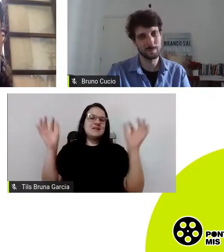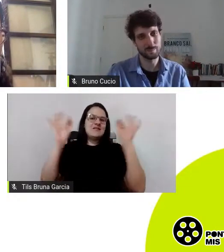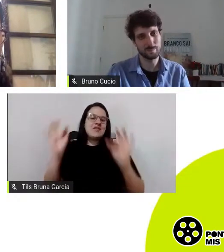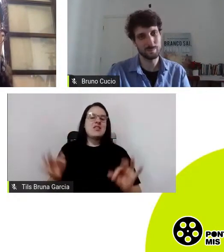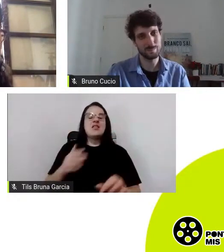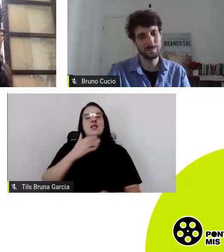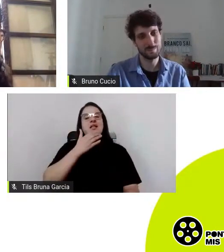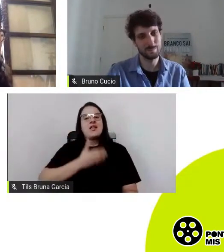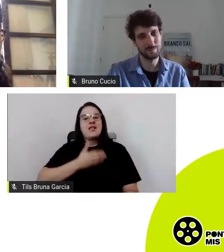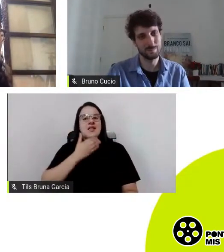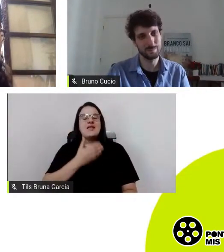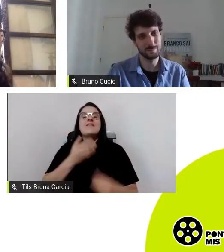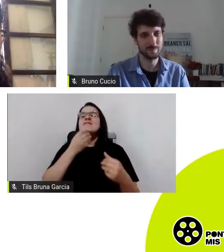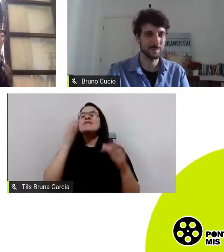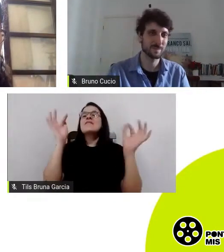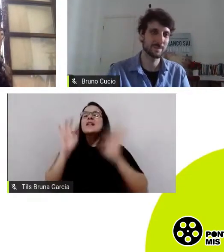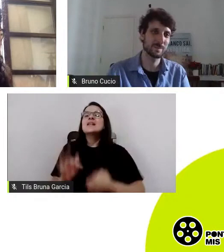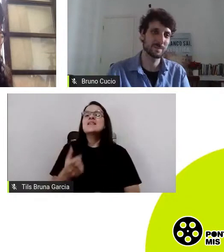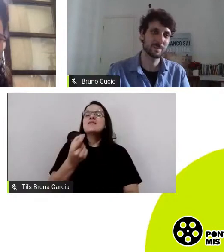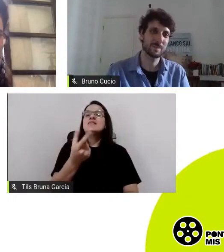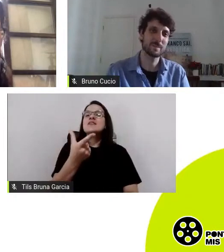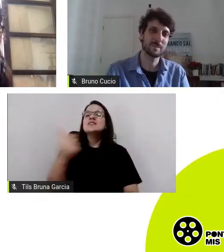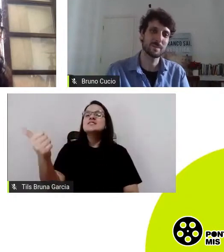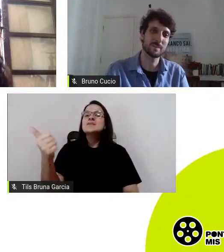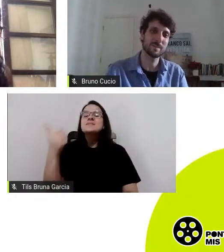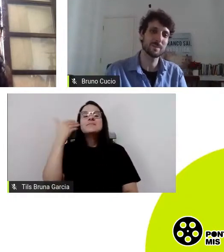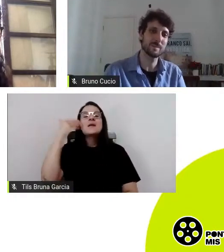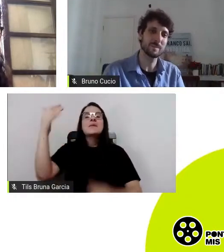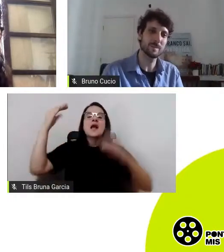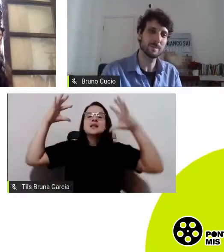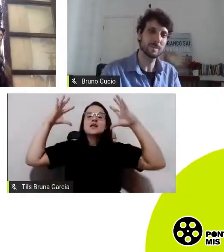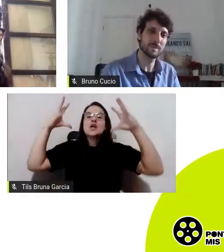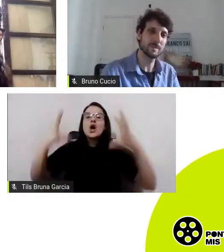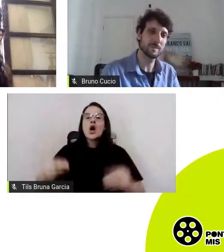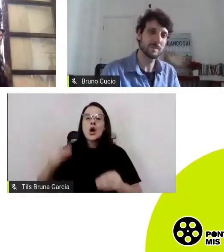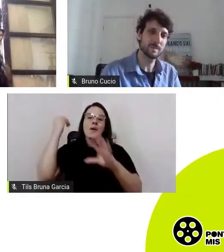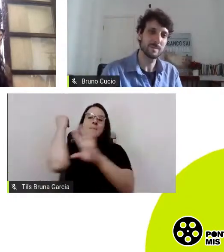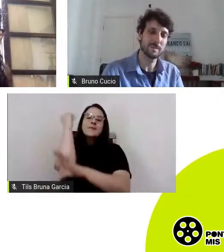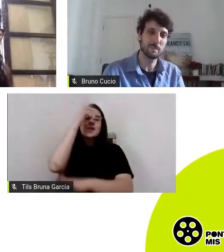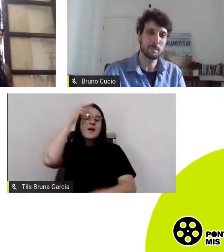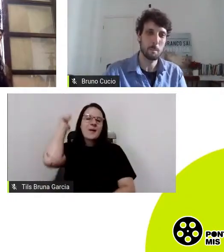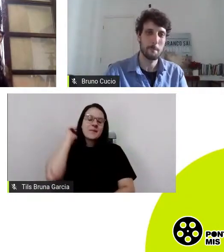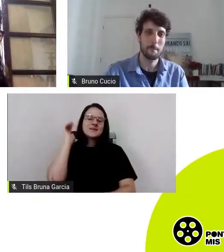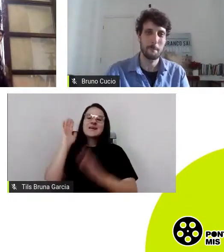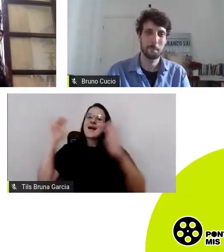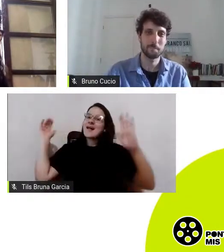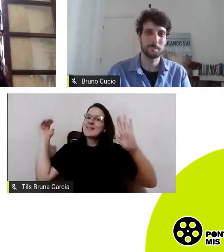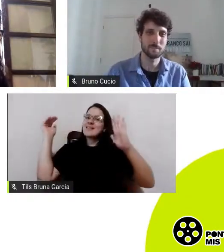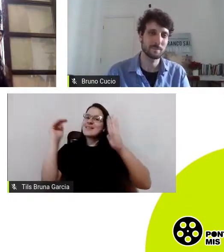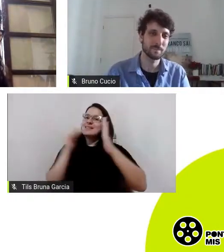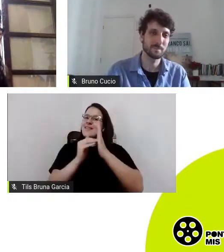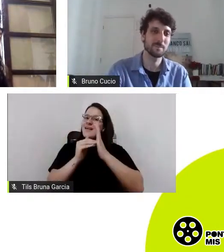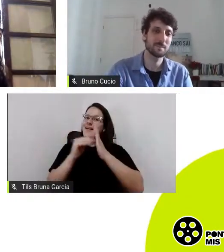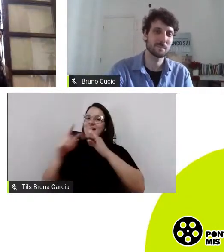feliz 2021. Obrigada, Jorge, Juliana, Bruno, Bruna, Roberta. E a gente se vê no próximo